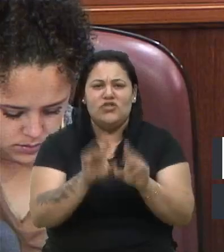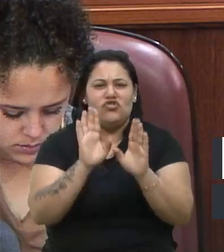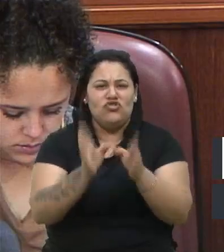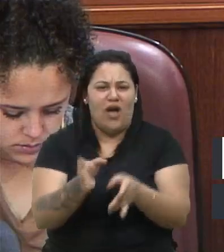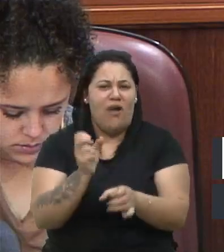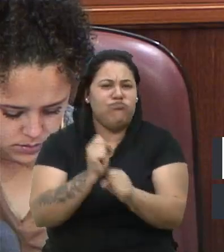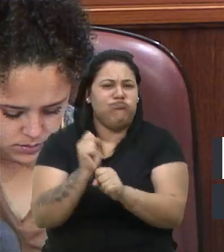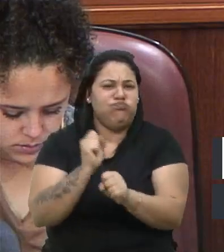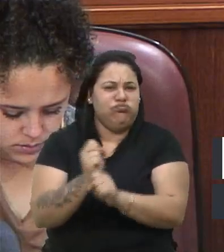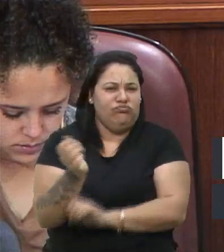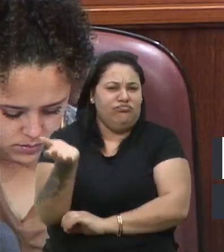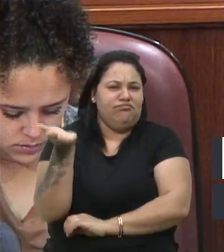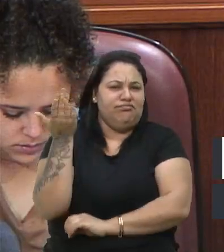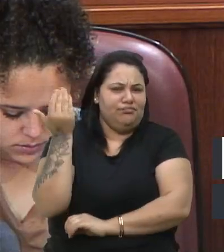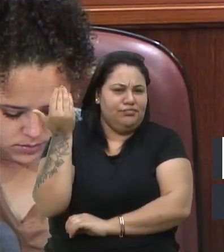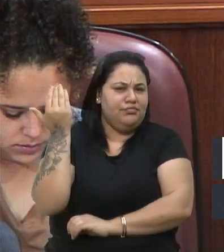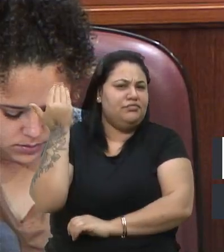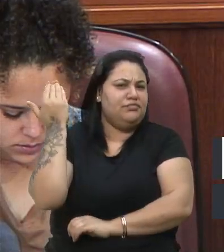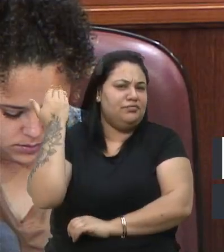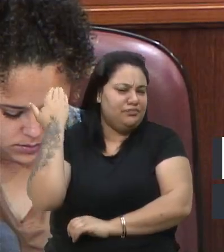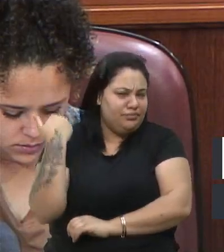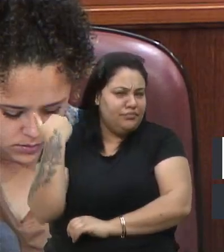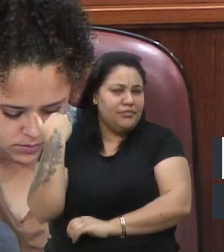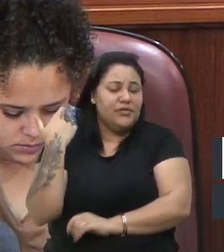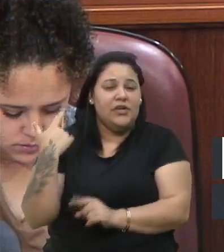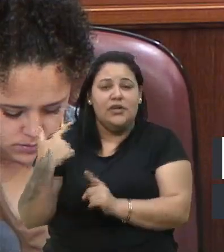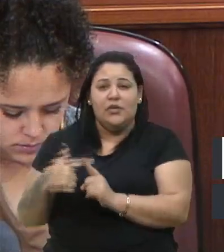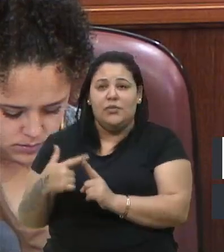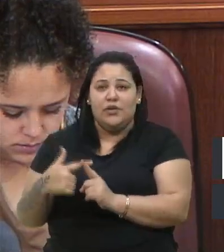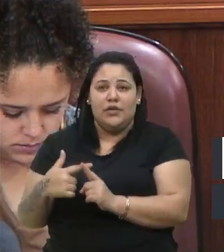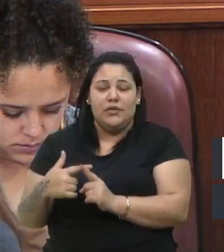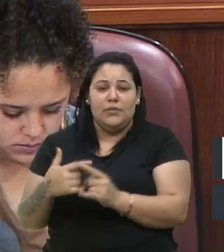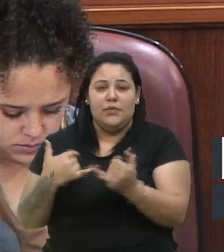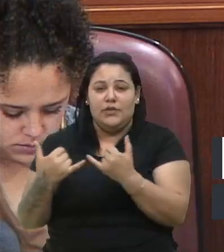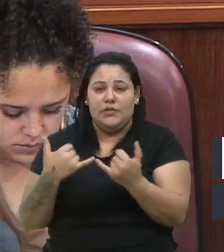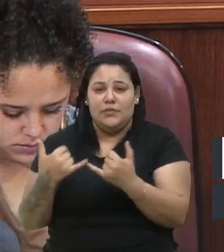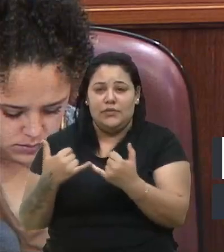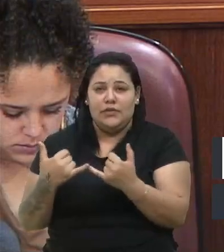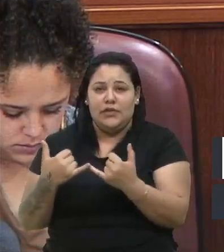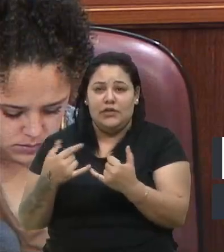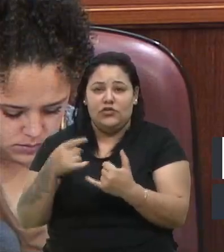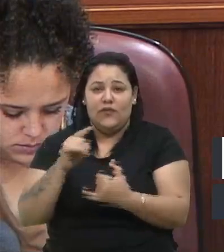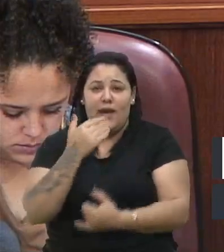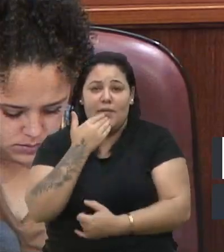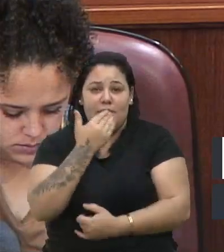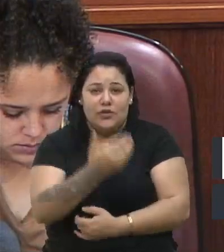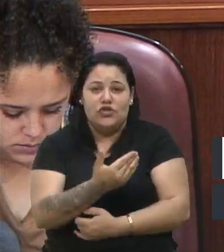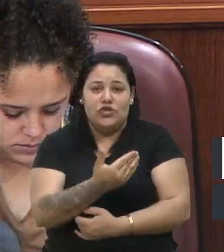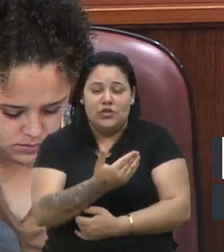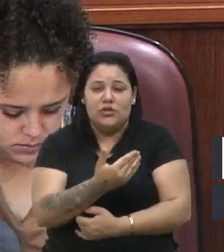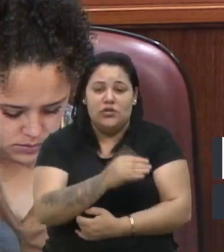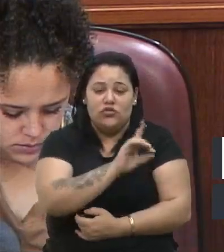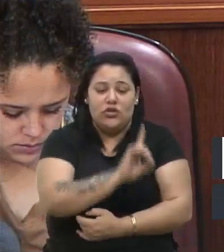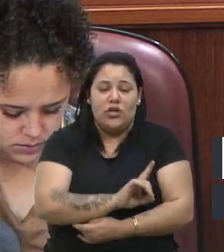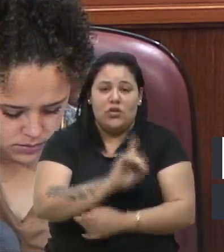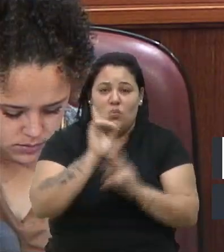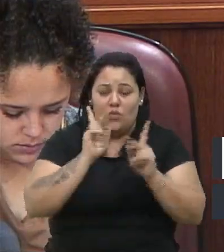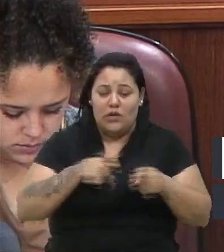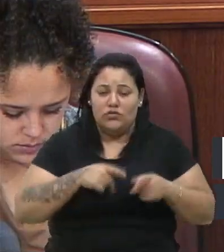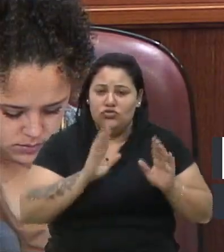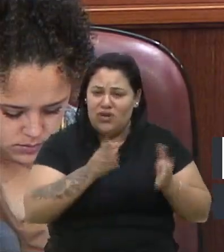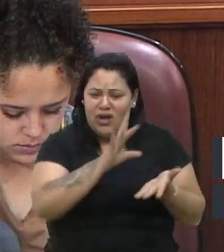antigo, né? Quando nós vamos para a Declaração Universal dos Direitos Humanos, lá já está preconizado